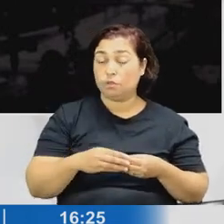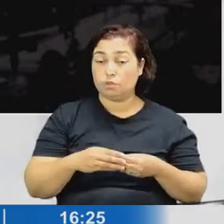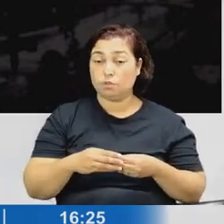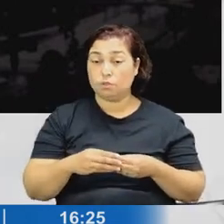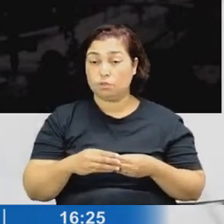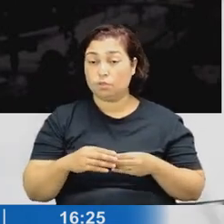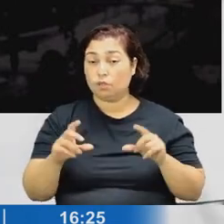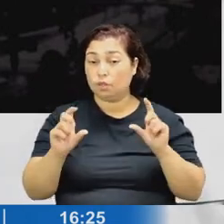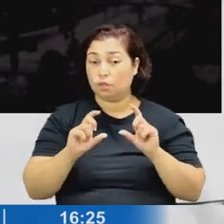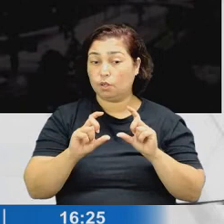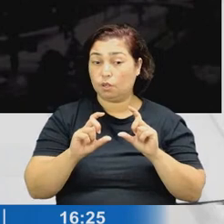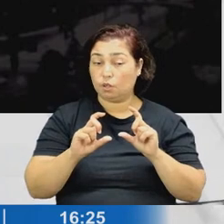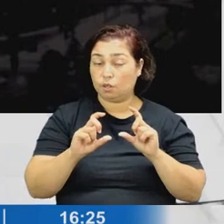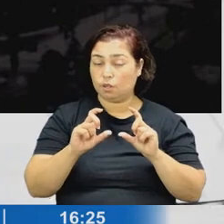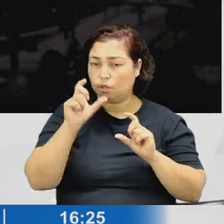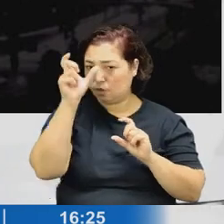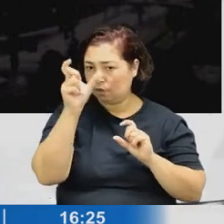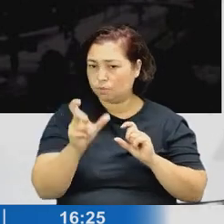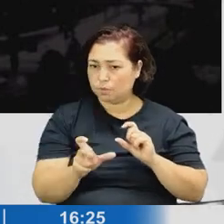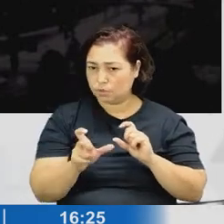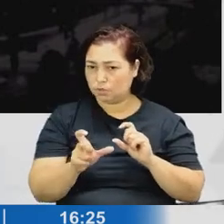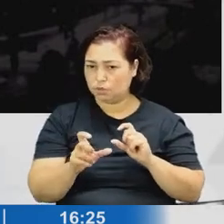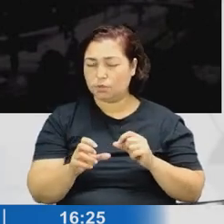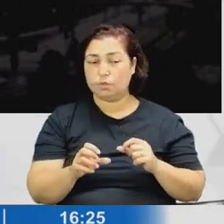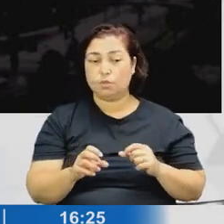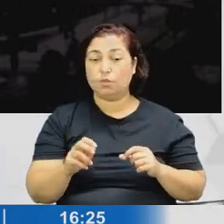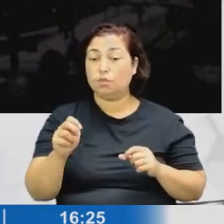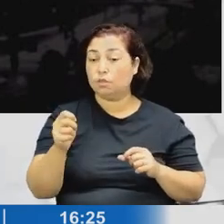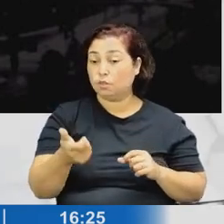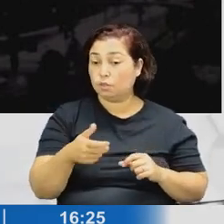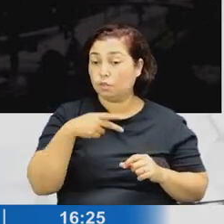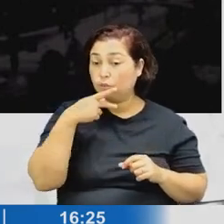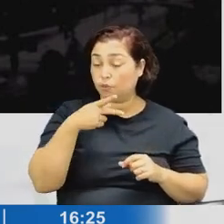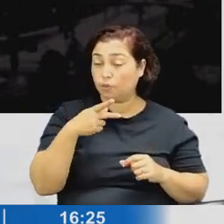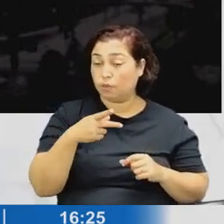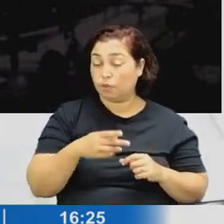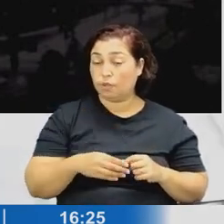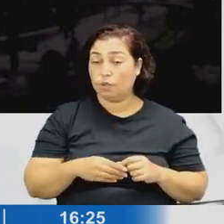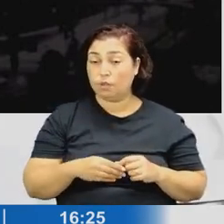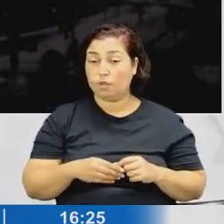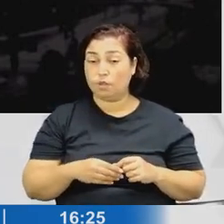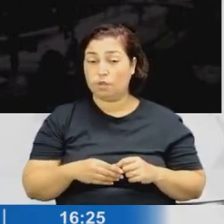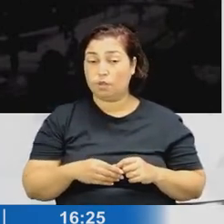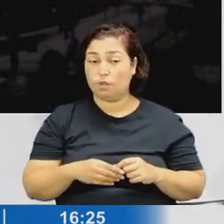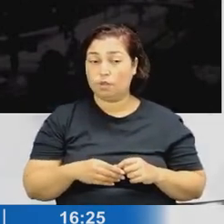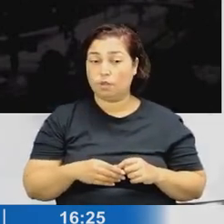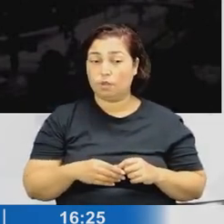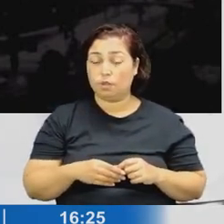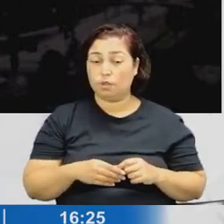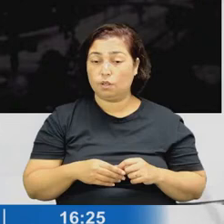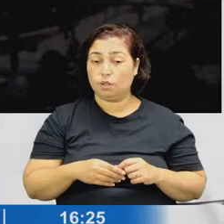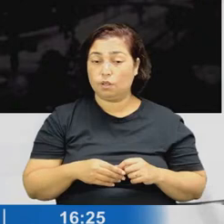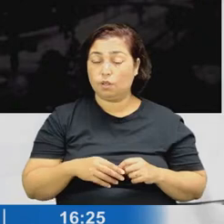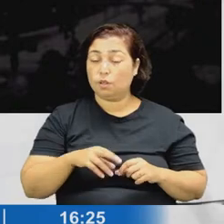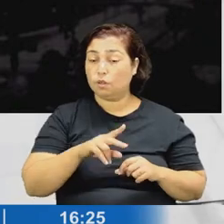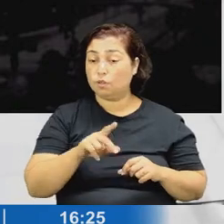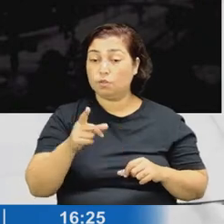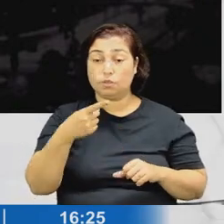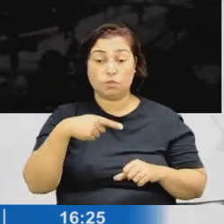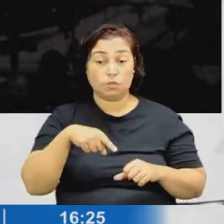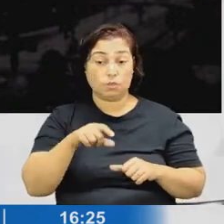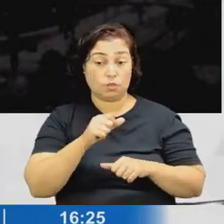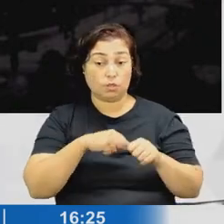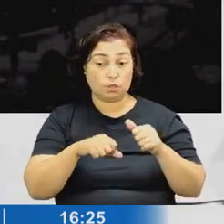tá se você falar uma coisa lá na frente mudar isso é venenoso para reputação